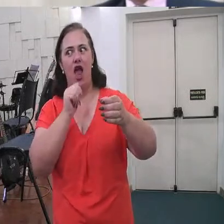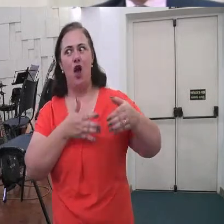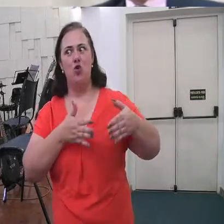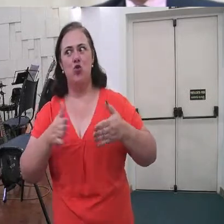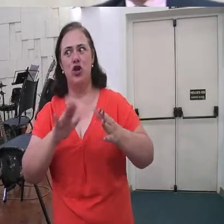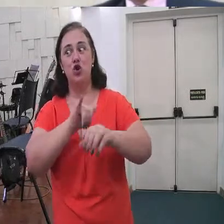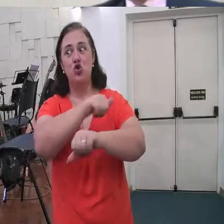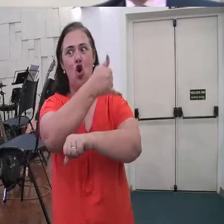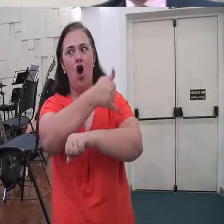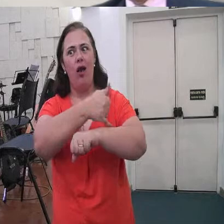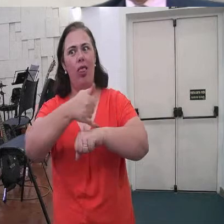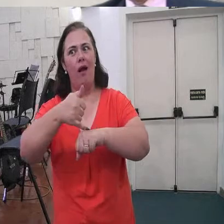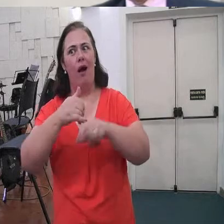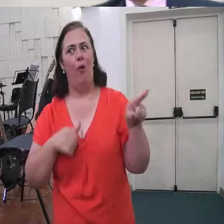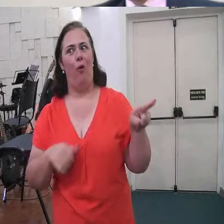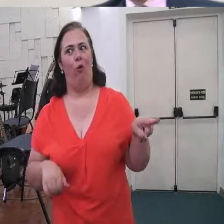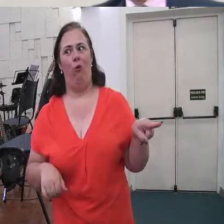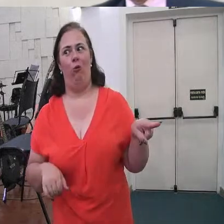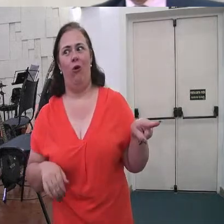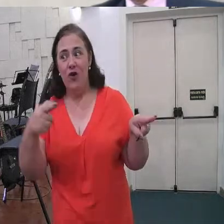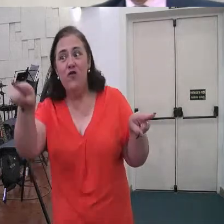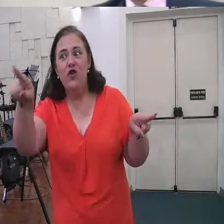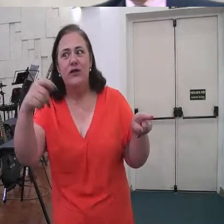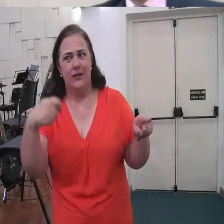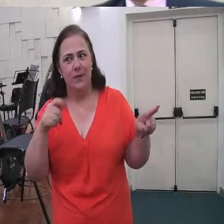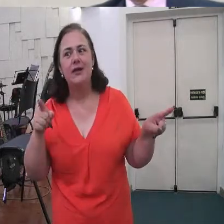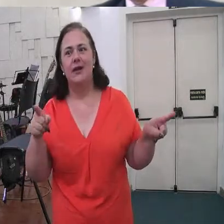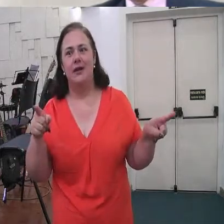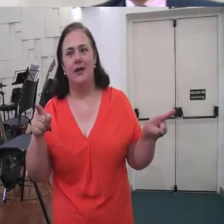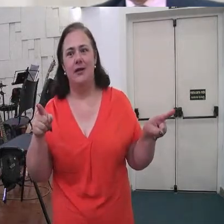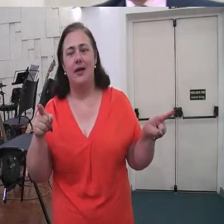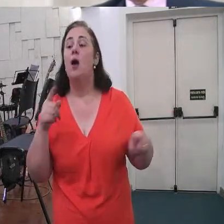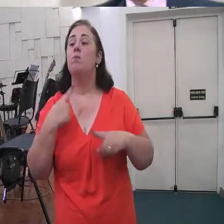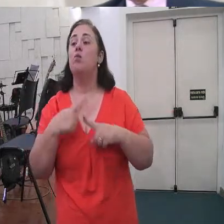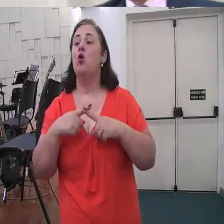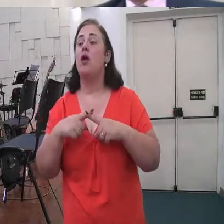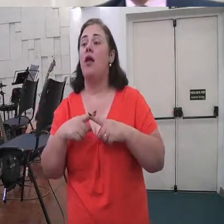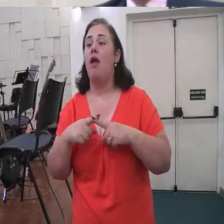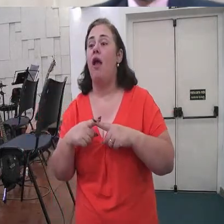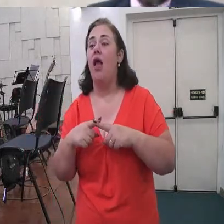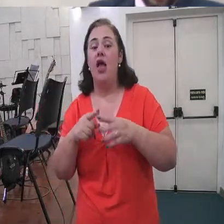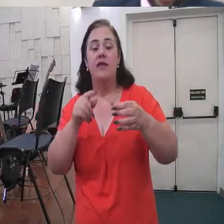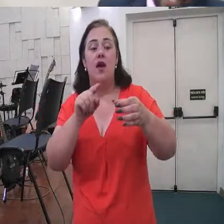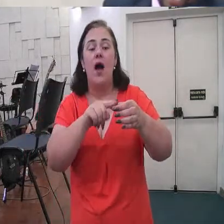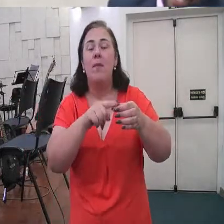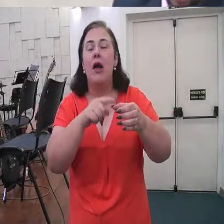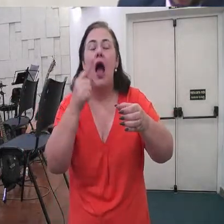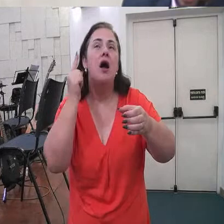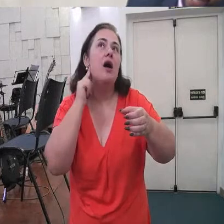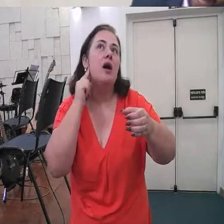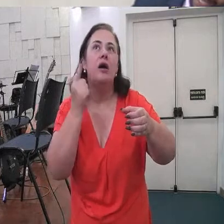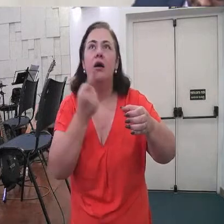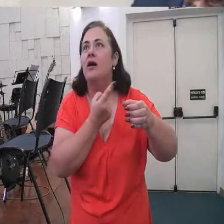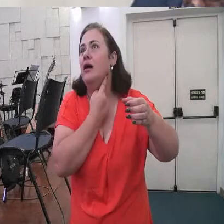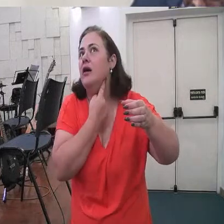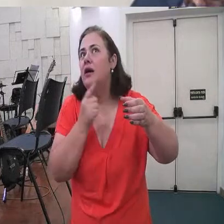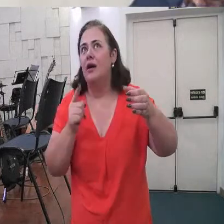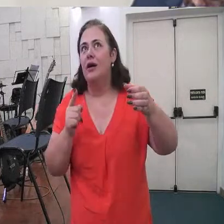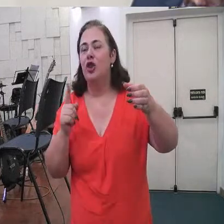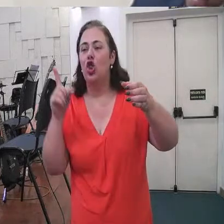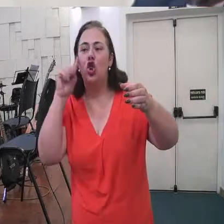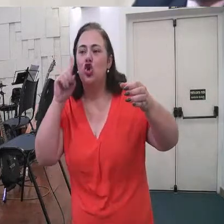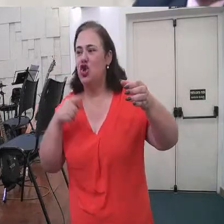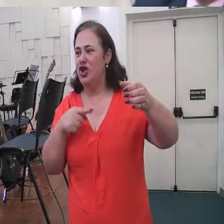Ou óleo das oliveiras do Getsemane. Vocês